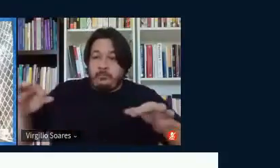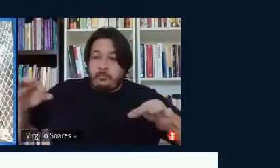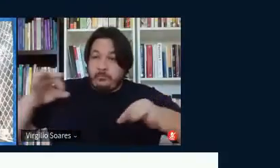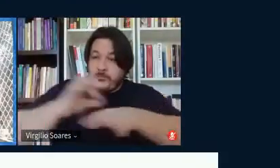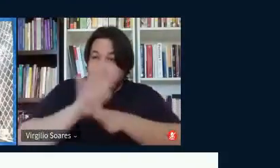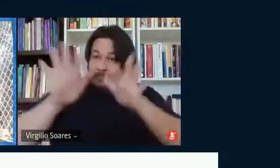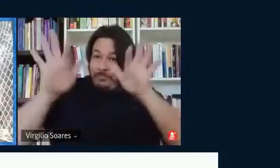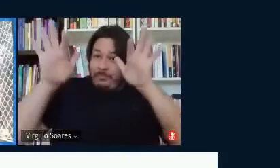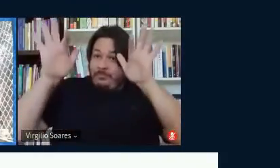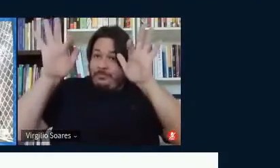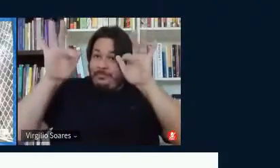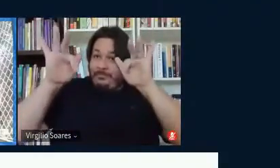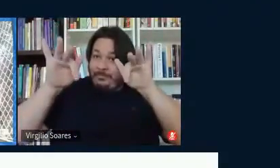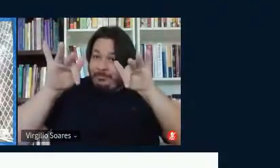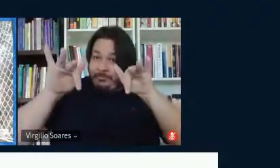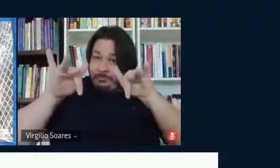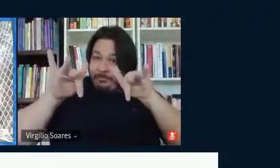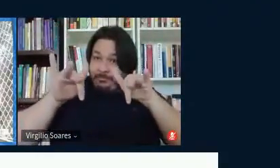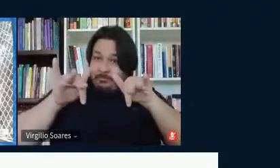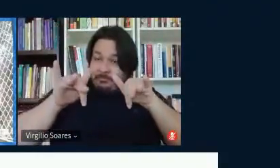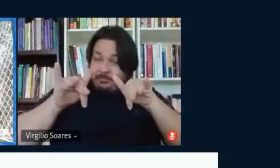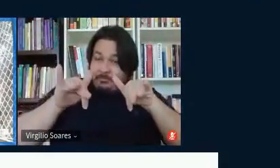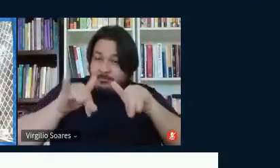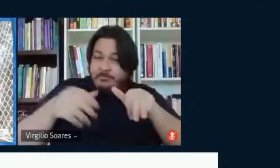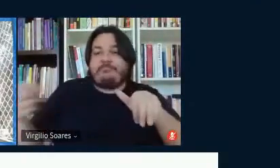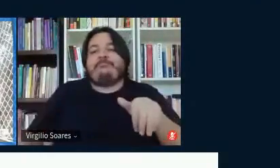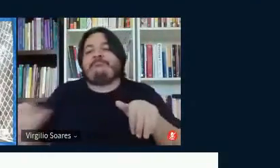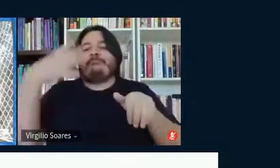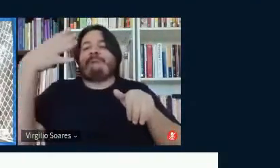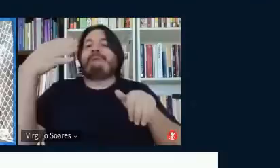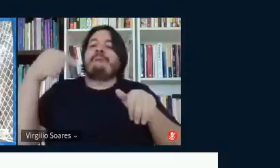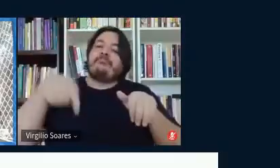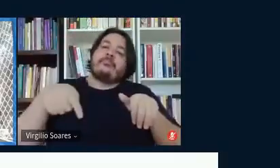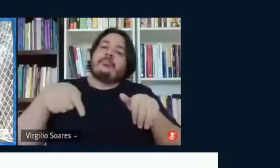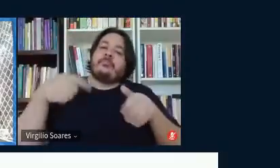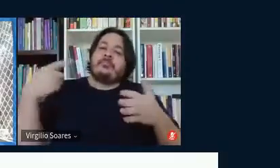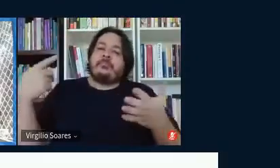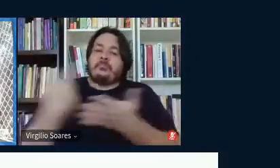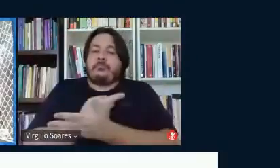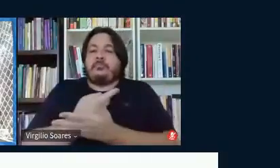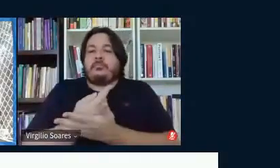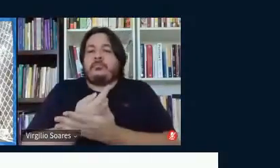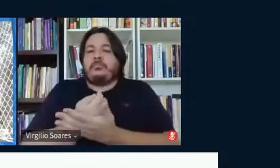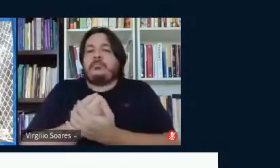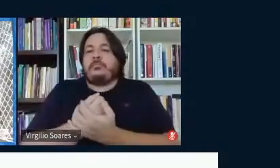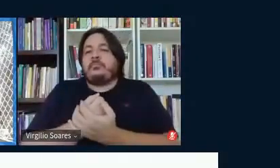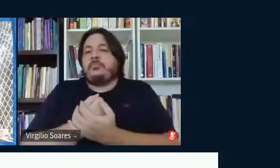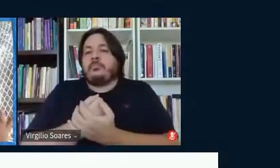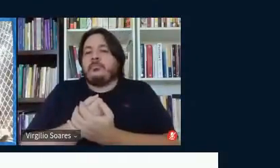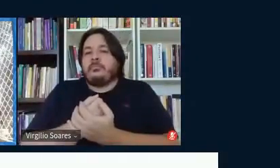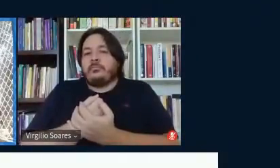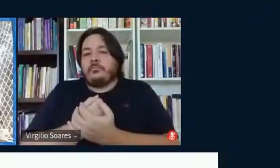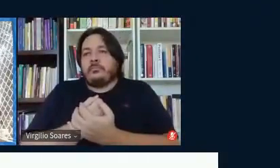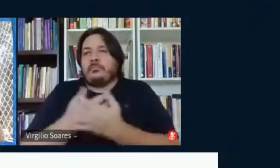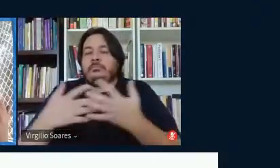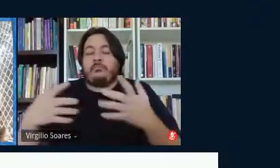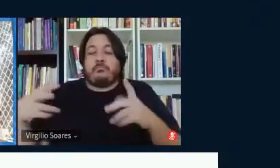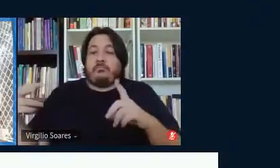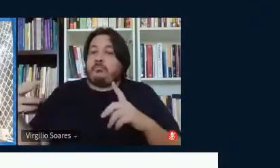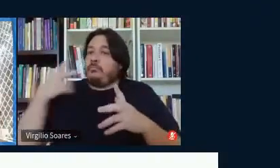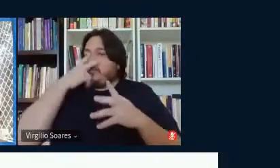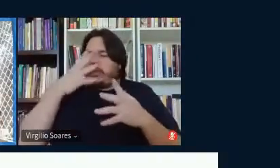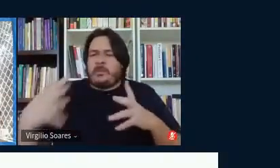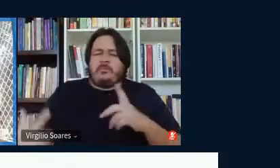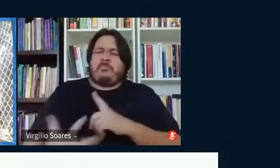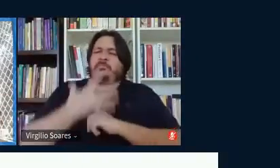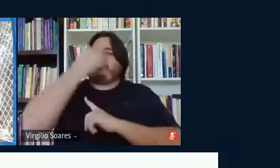essa pesquisa com uma epidemia, a gente enfim, absolutamente atropelado e